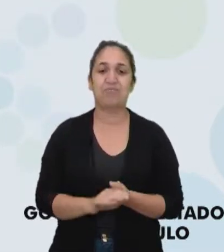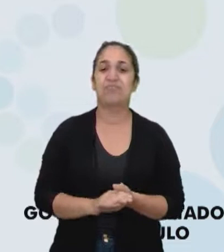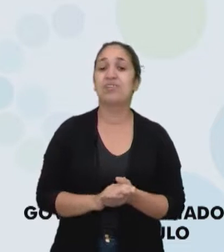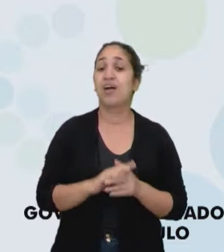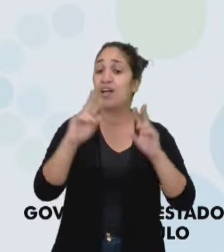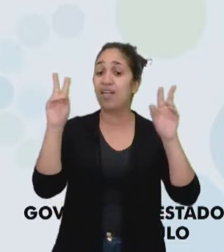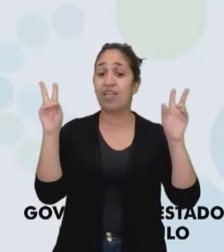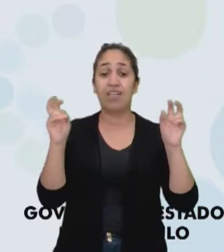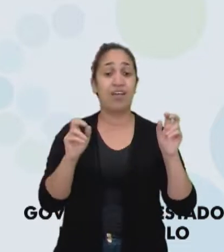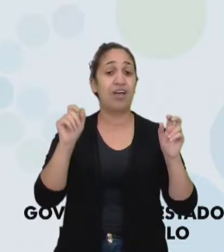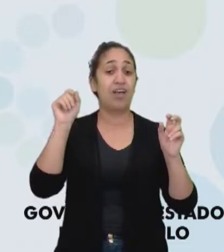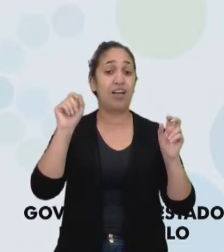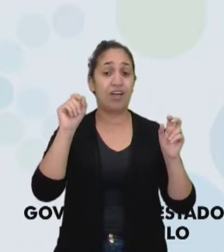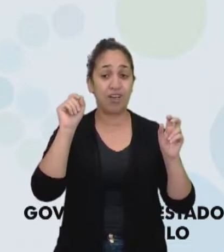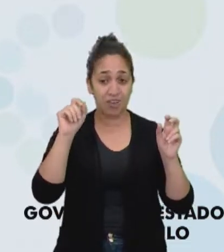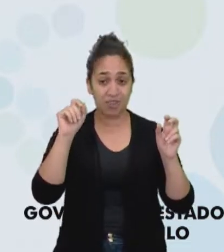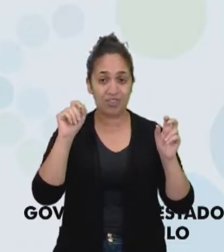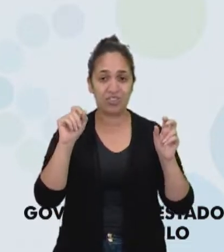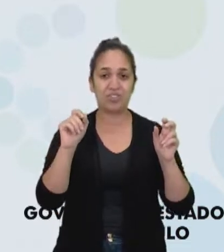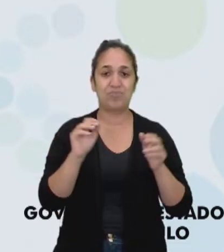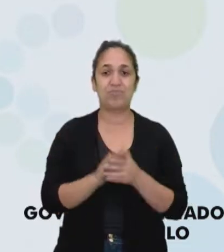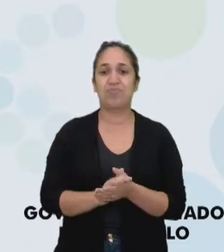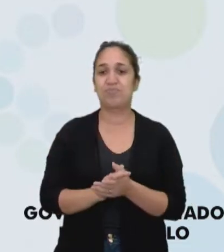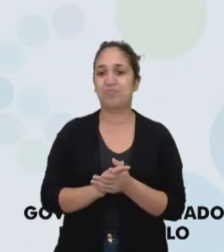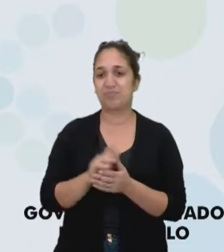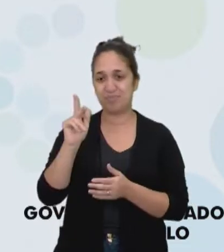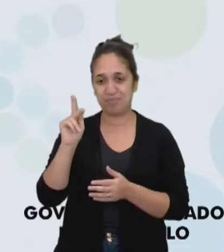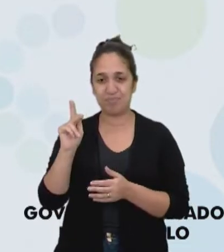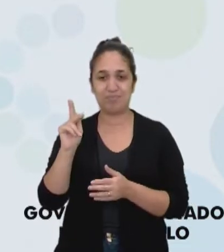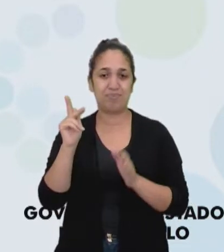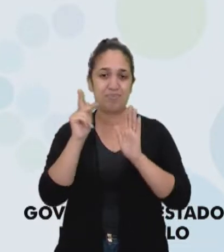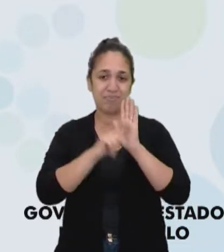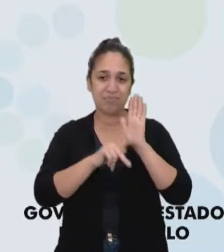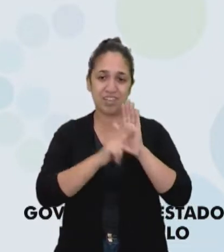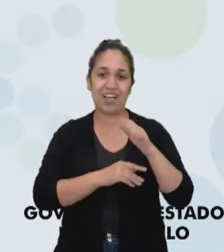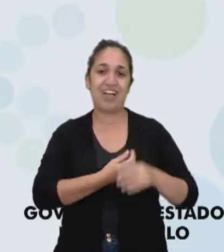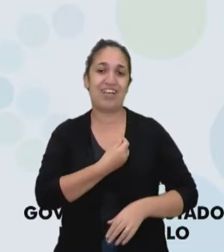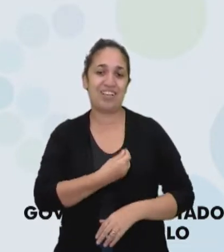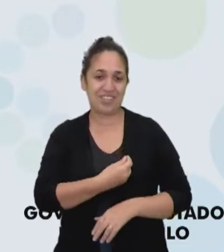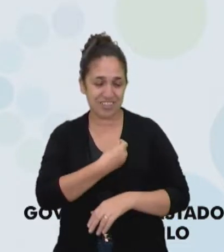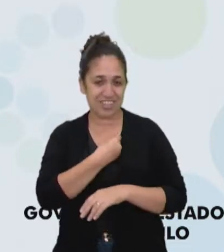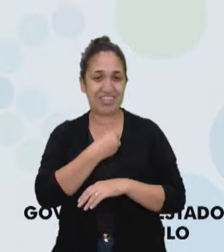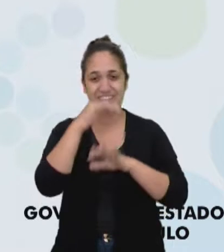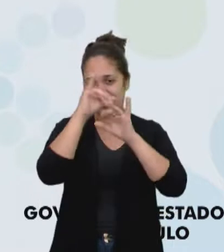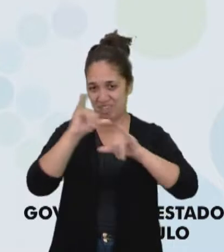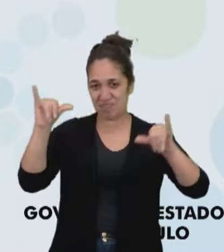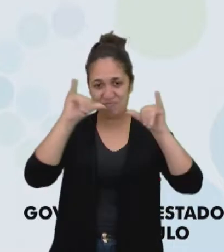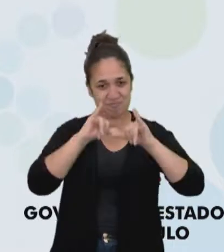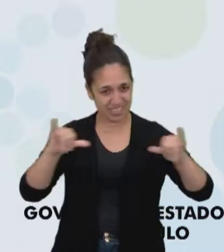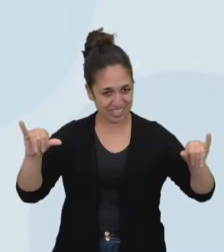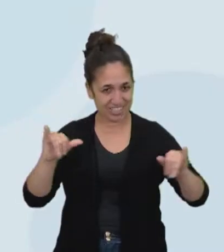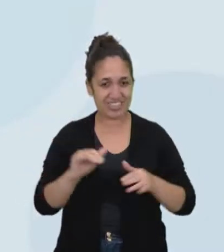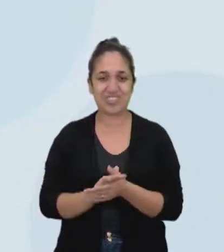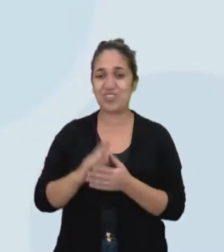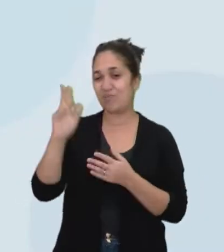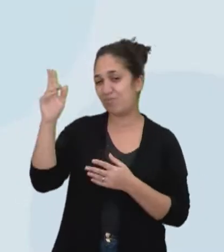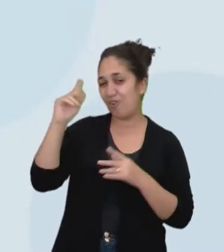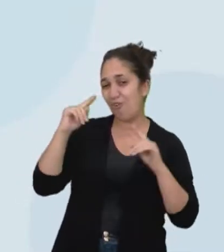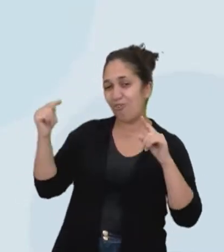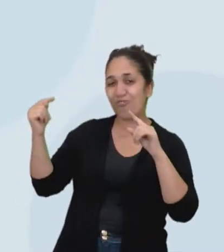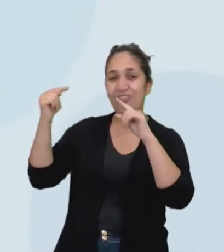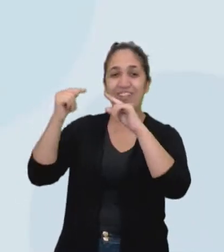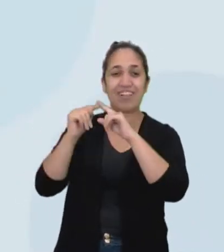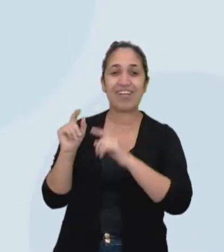tema de hoje é PV e marketing, projeto de vida e marketing. Então, nós vamos fazer um link sobre o